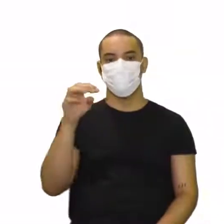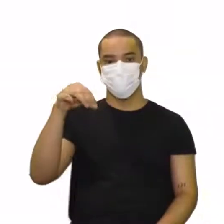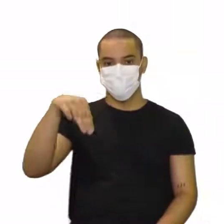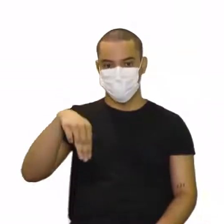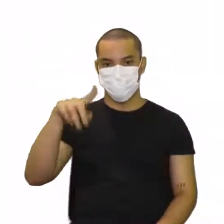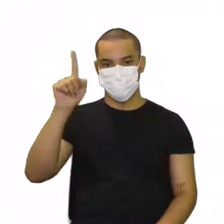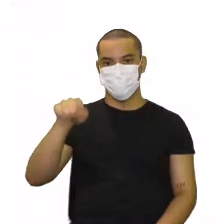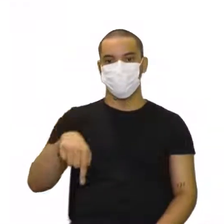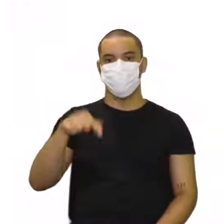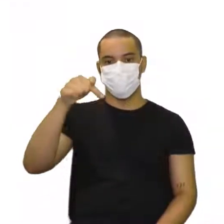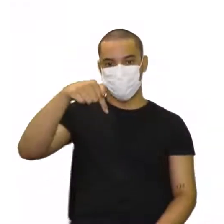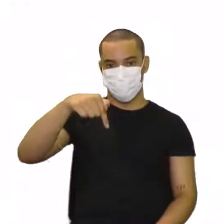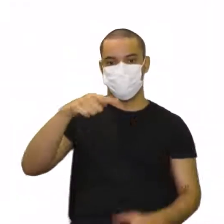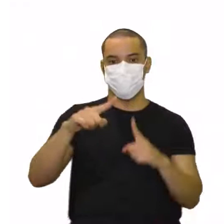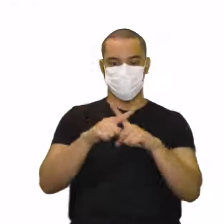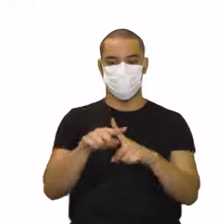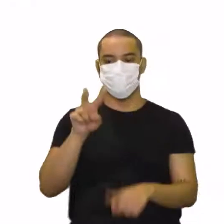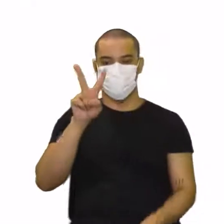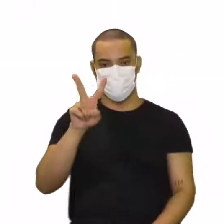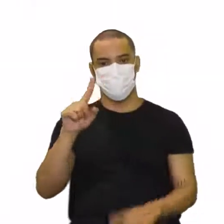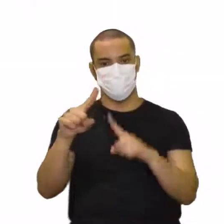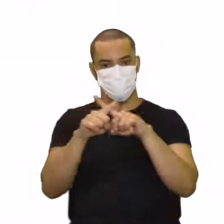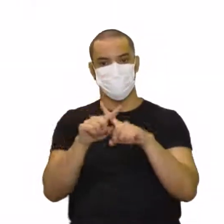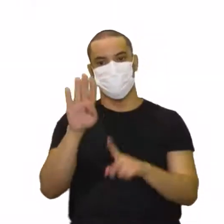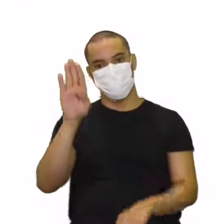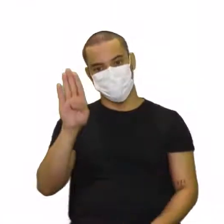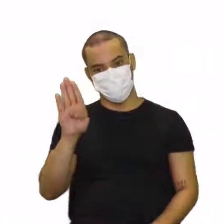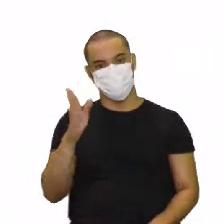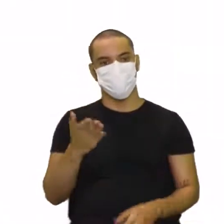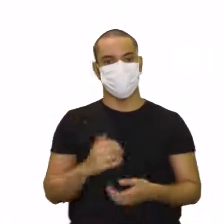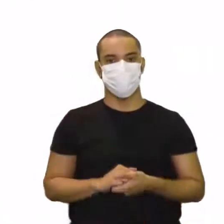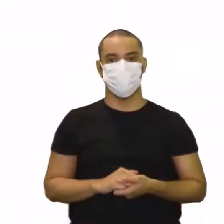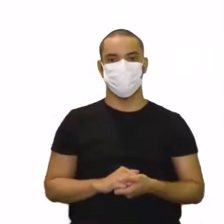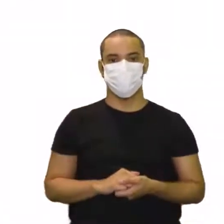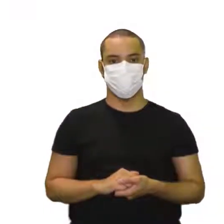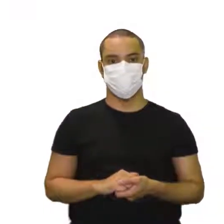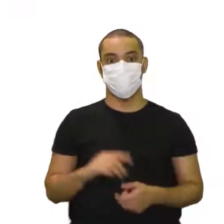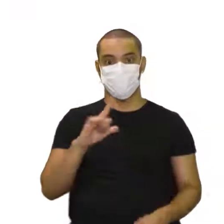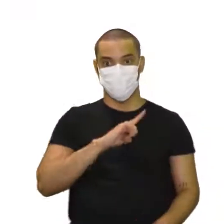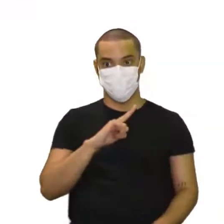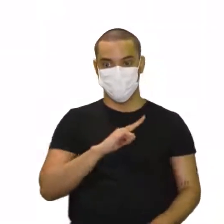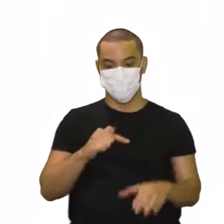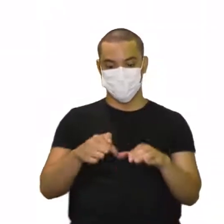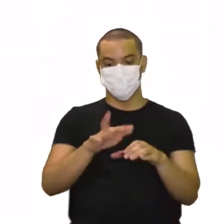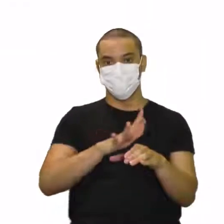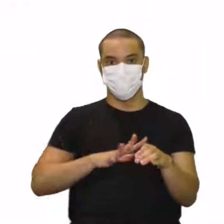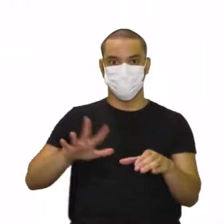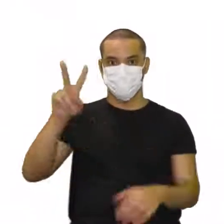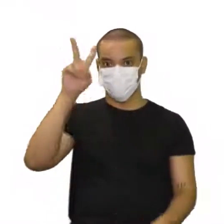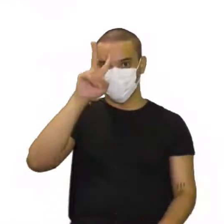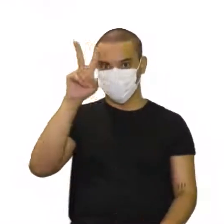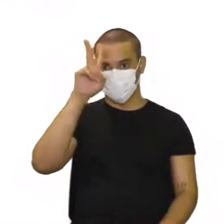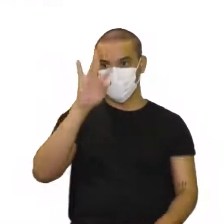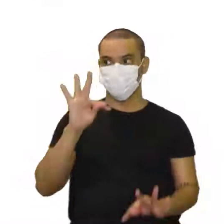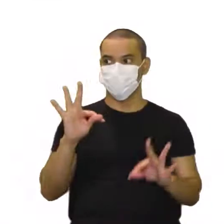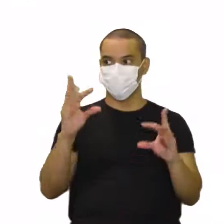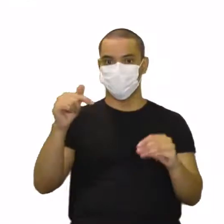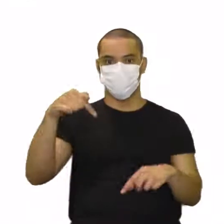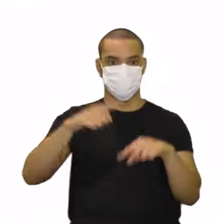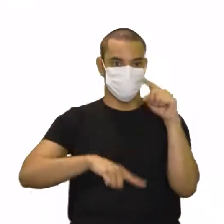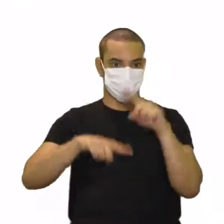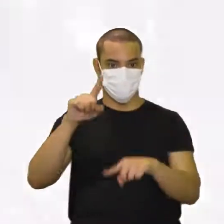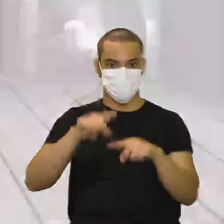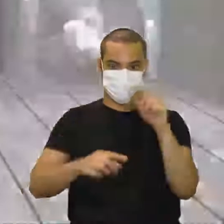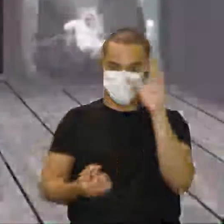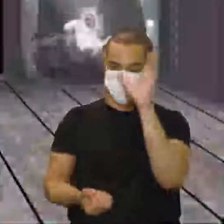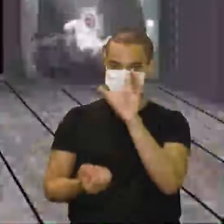Carga, velocidade e campo. Força elétrica tem a ver com o campo, lembra lá que toda carga gera um campo. Pessoal, olha